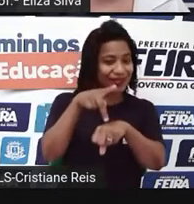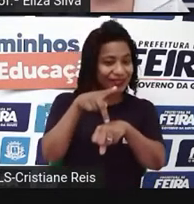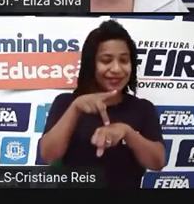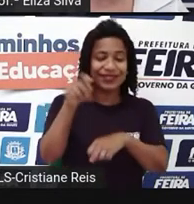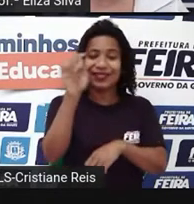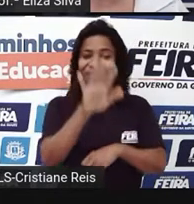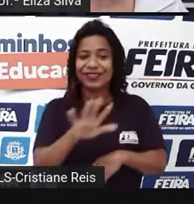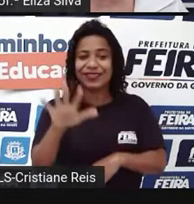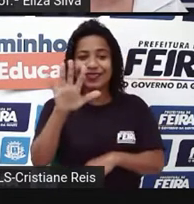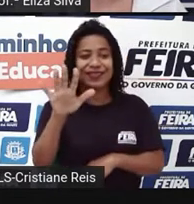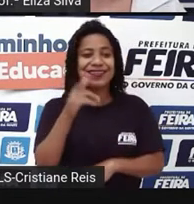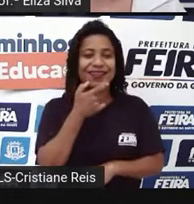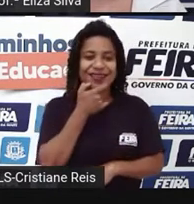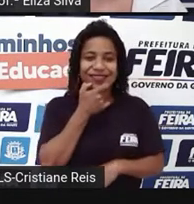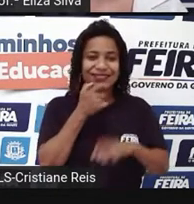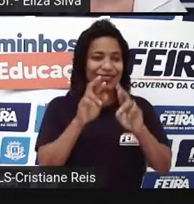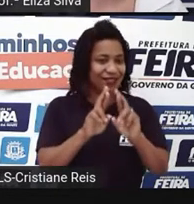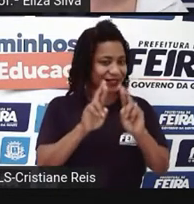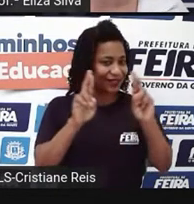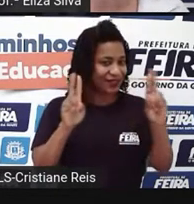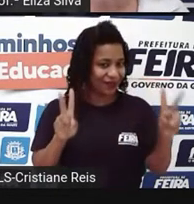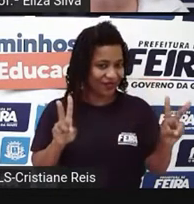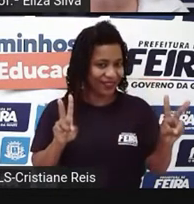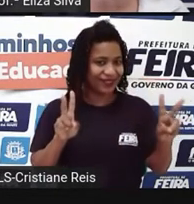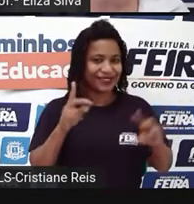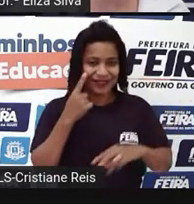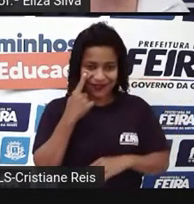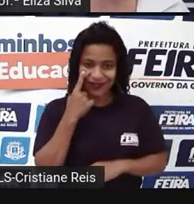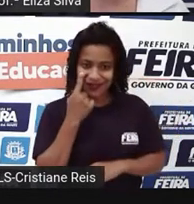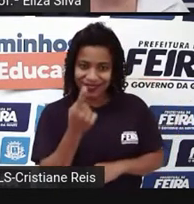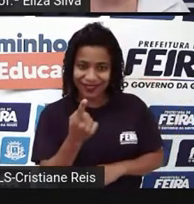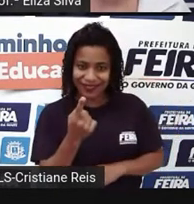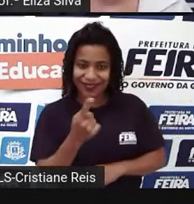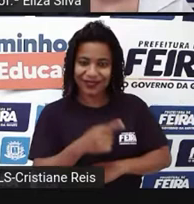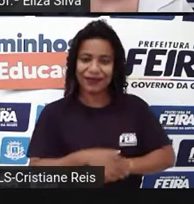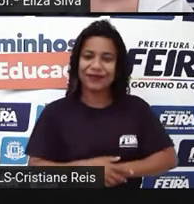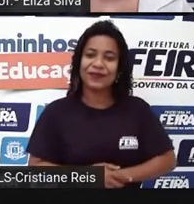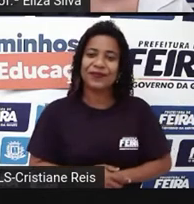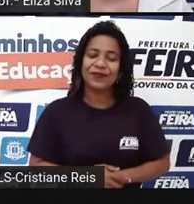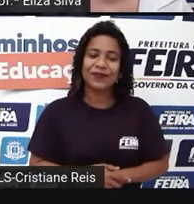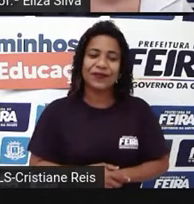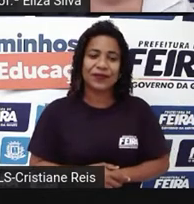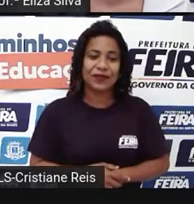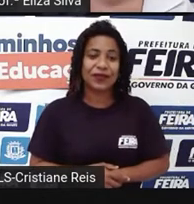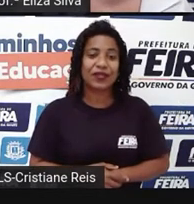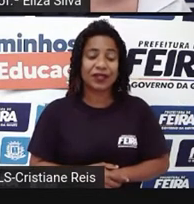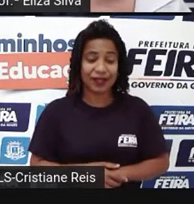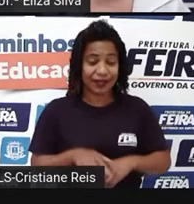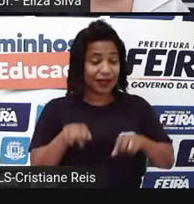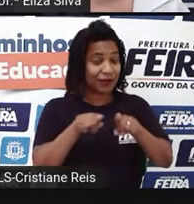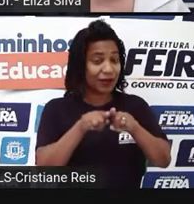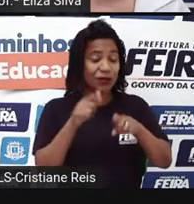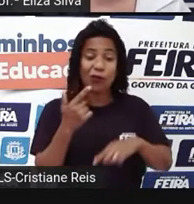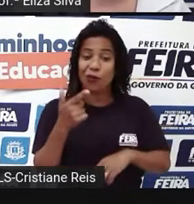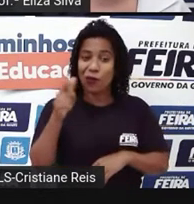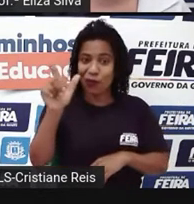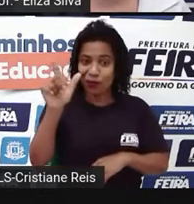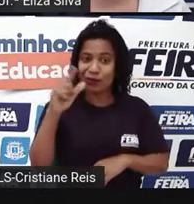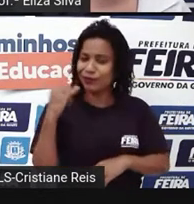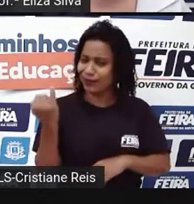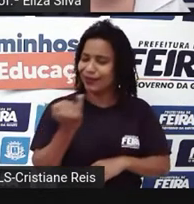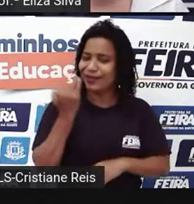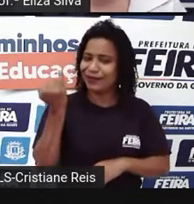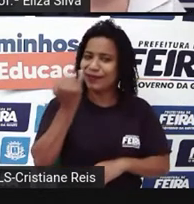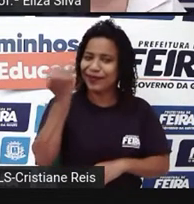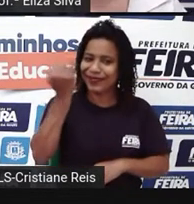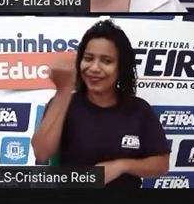que se diferencia bastante do nosso idioma. Ok? Outra coisa também que eu gostaria de chamar a atenção de vocês,